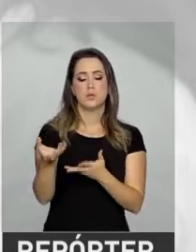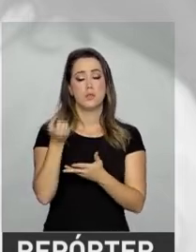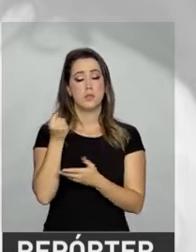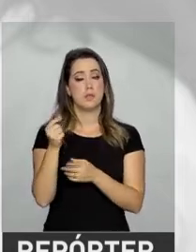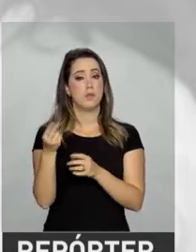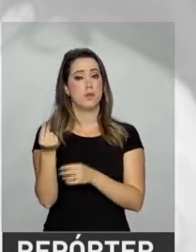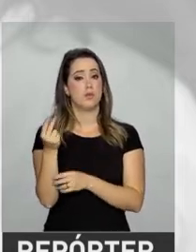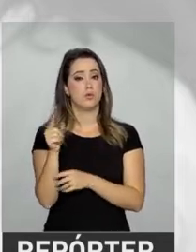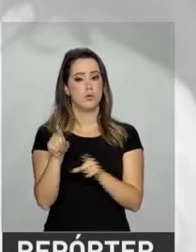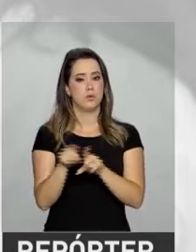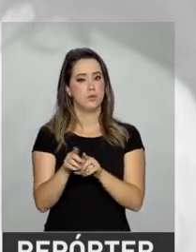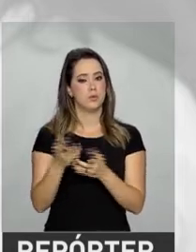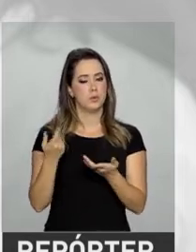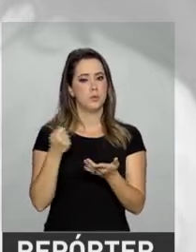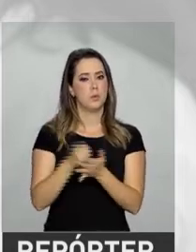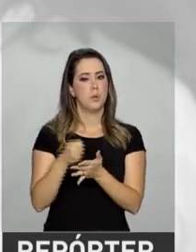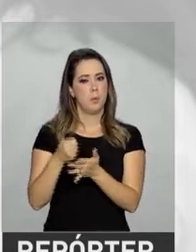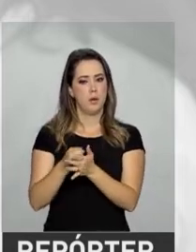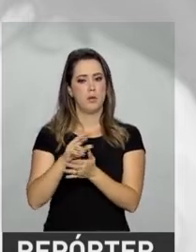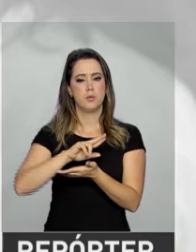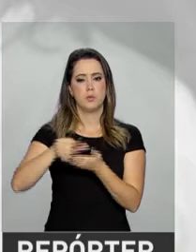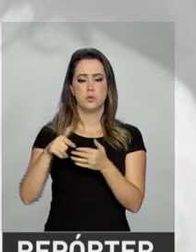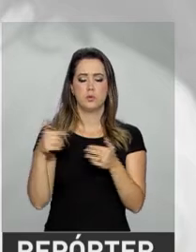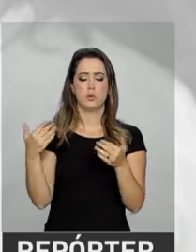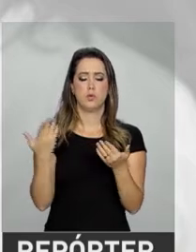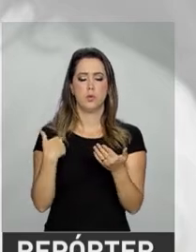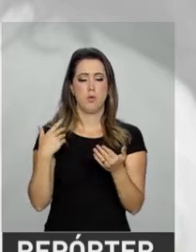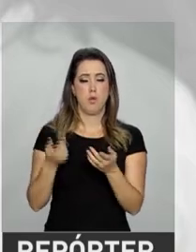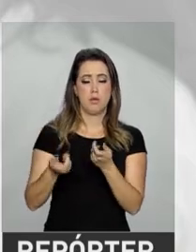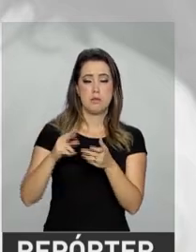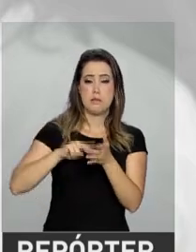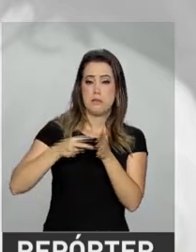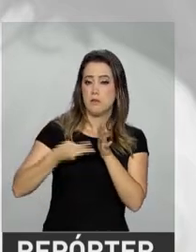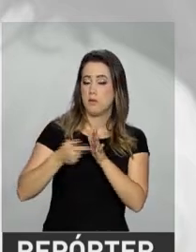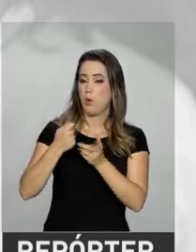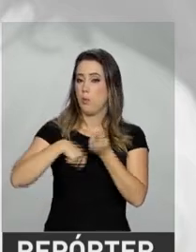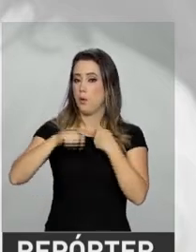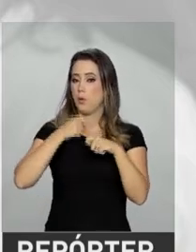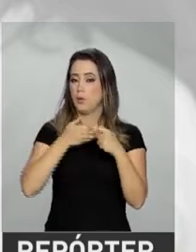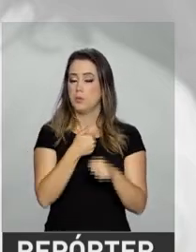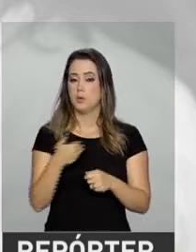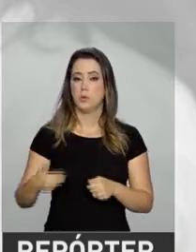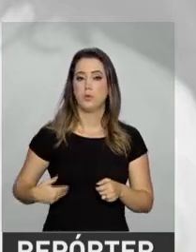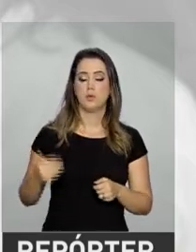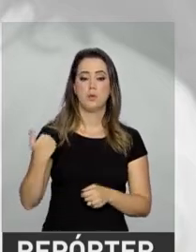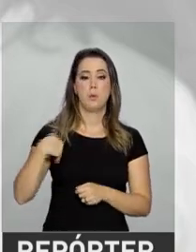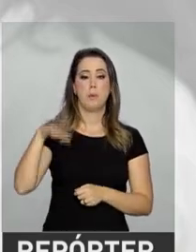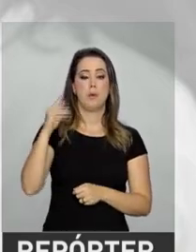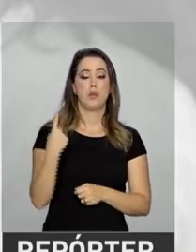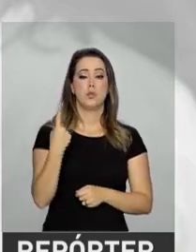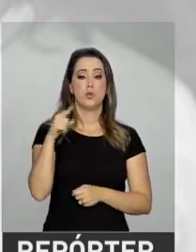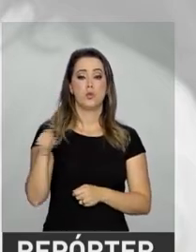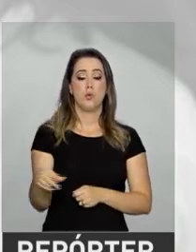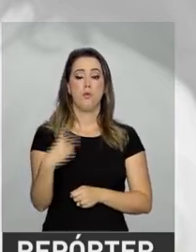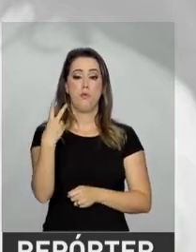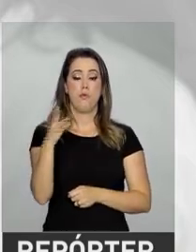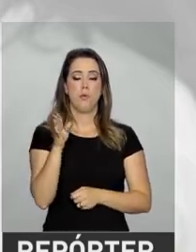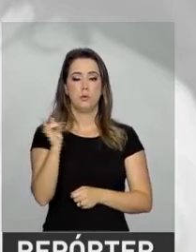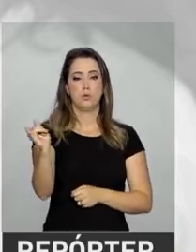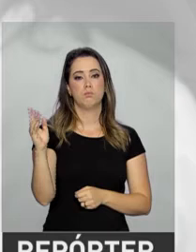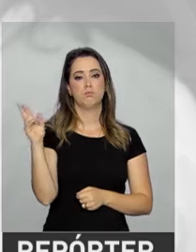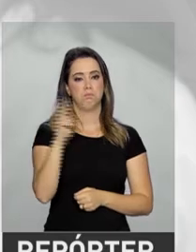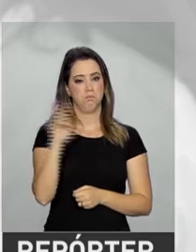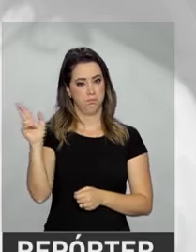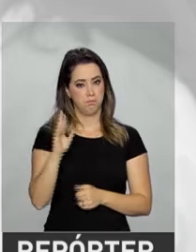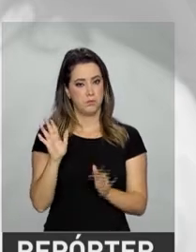benefício a regularização dessas situações vai significar uma economia de mais de um bilhão e duzentos milhões de reais